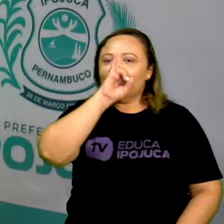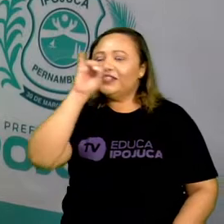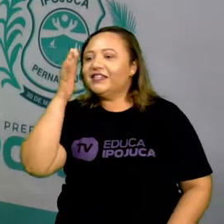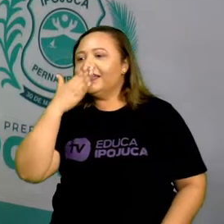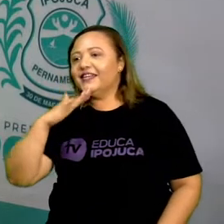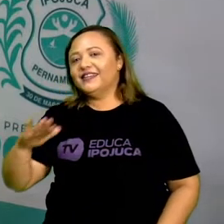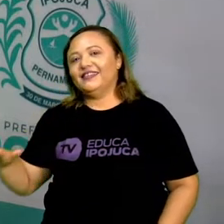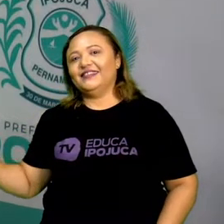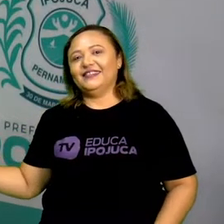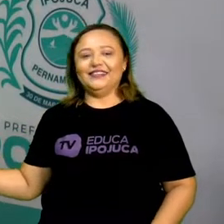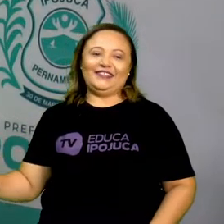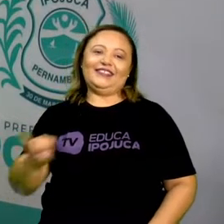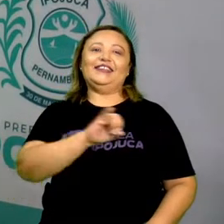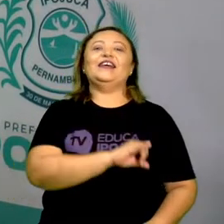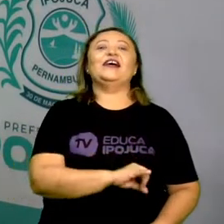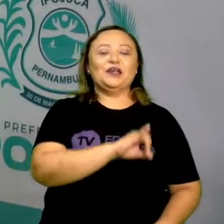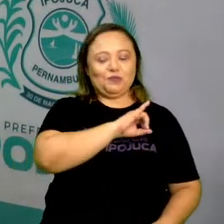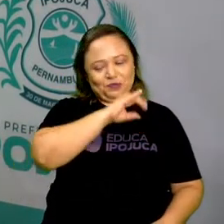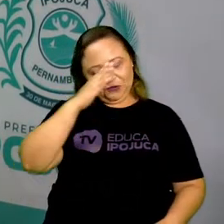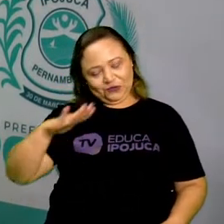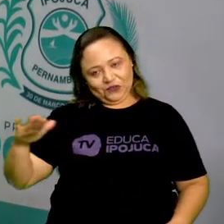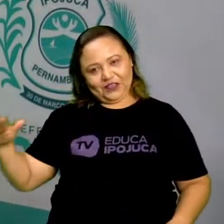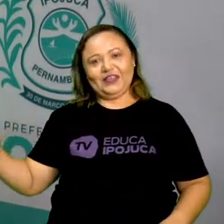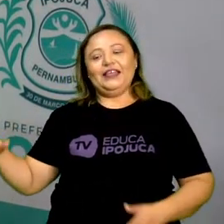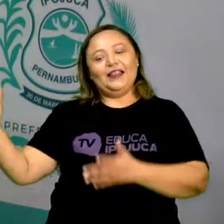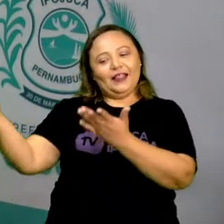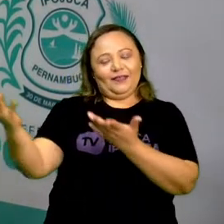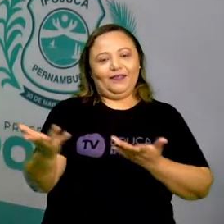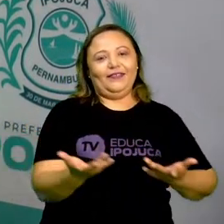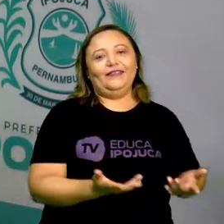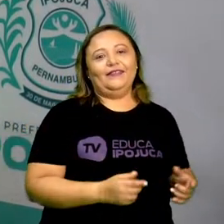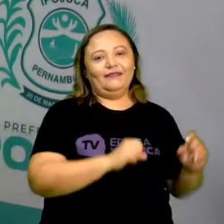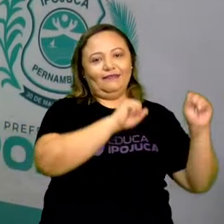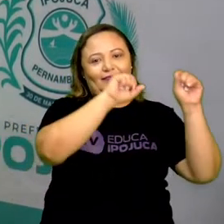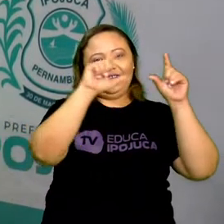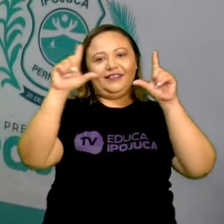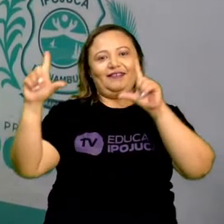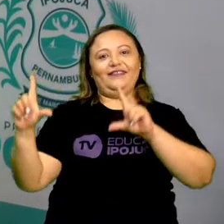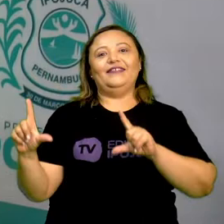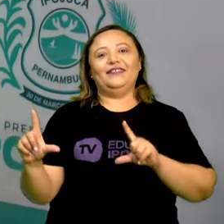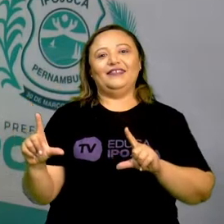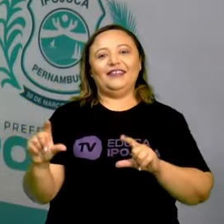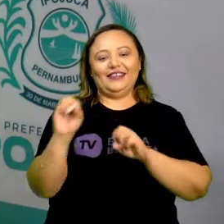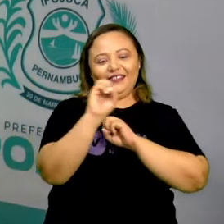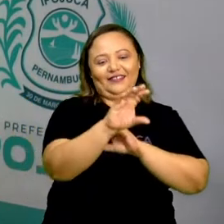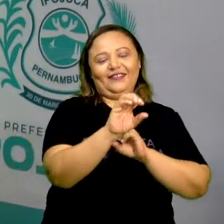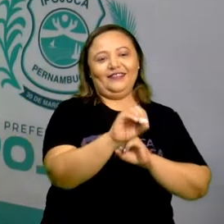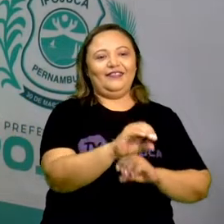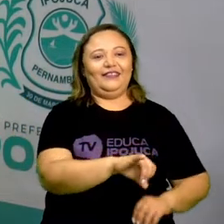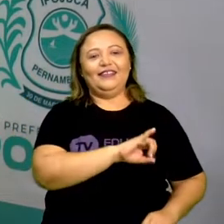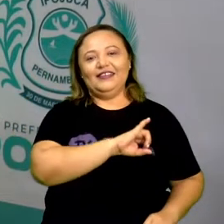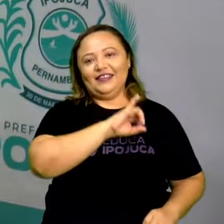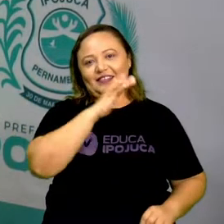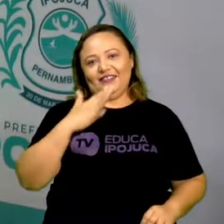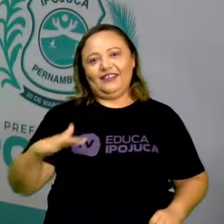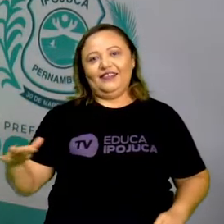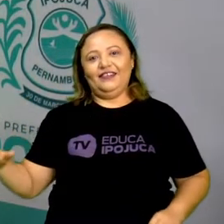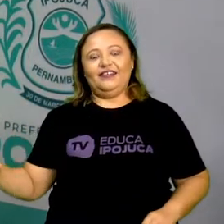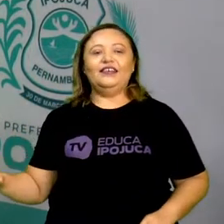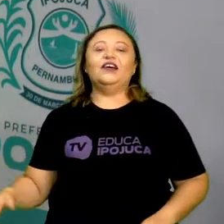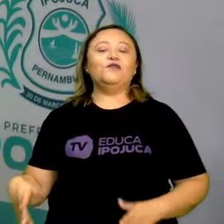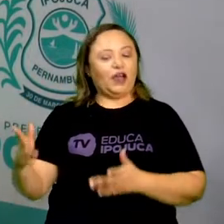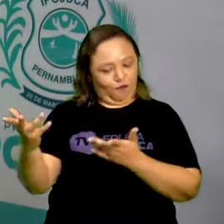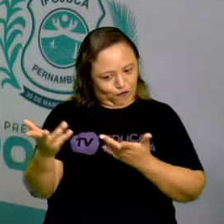Olá, crianças ipojucanas, sejam bem-vindas para a TV Educa Ipojuca e também sejam bem-vindas, se sintam